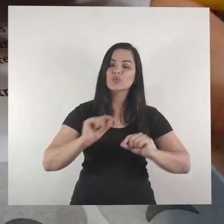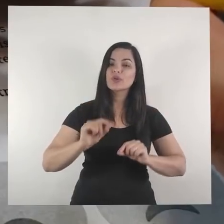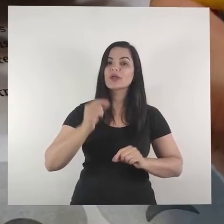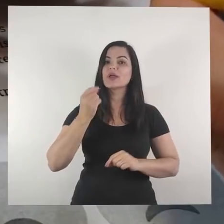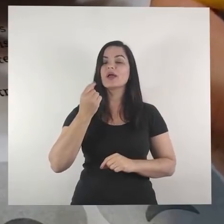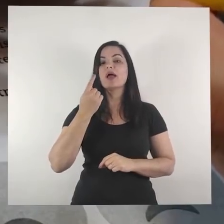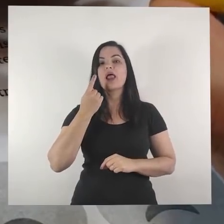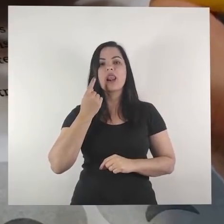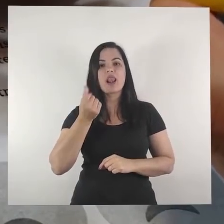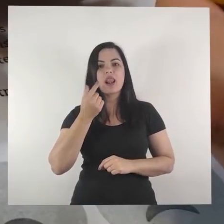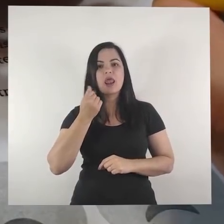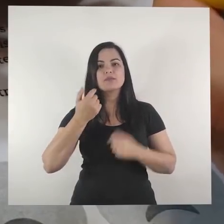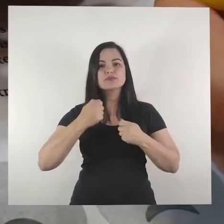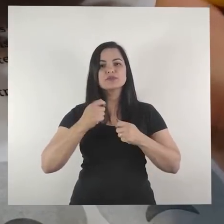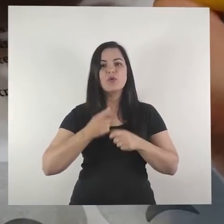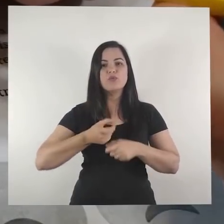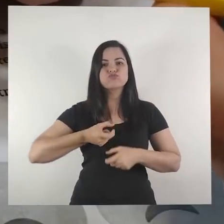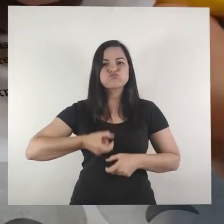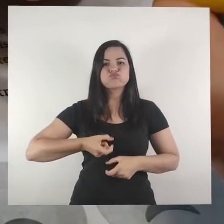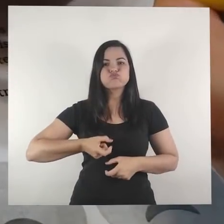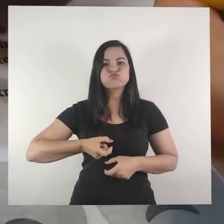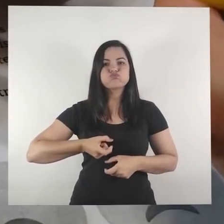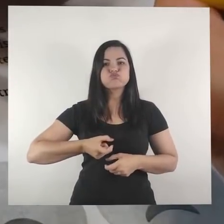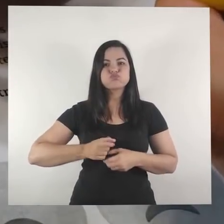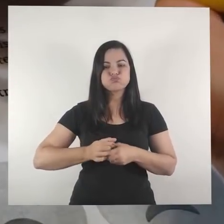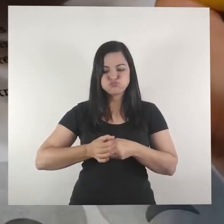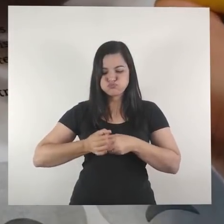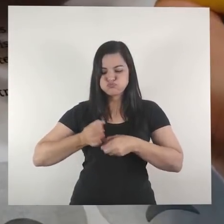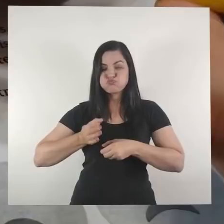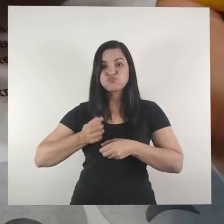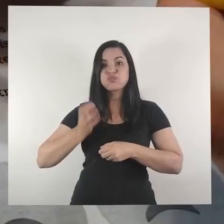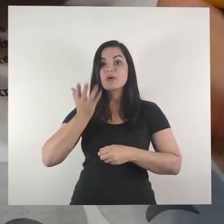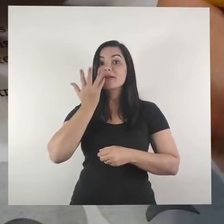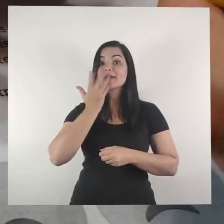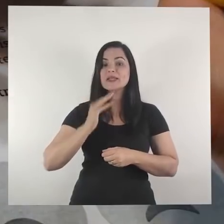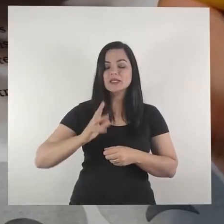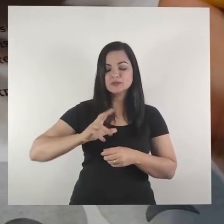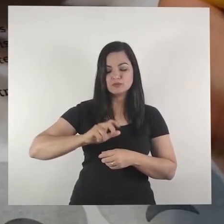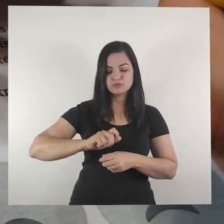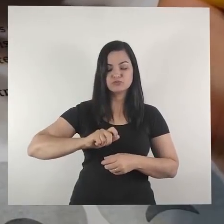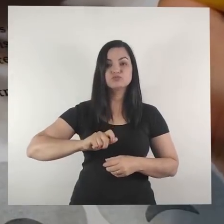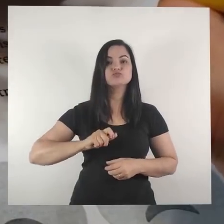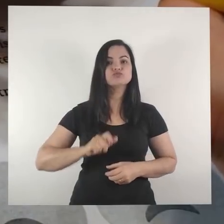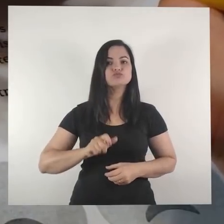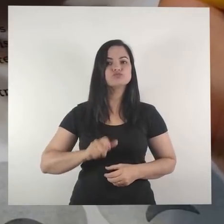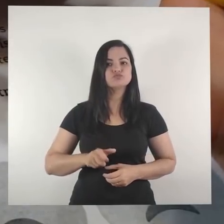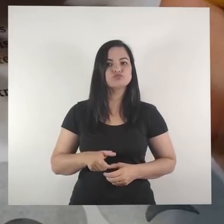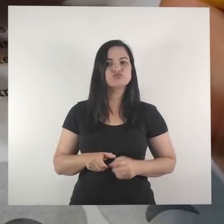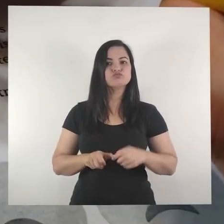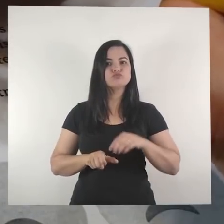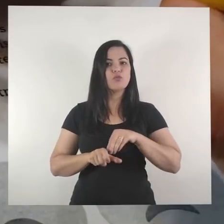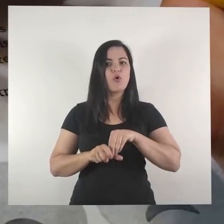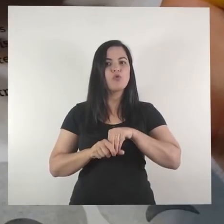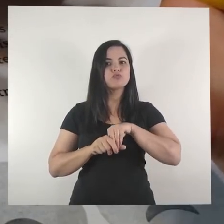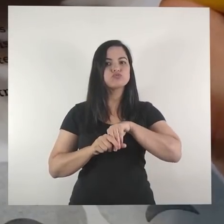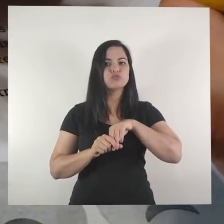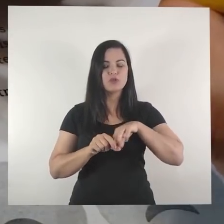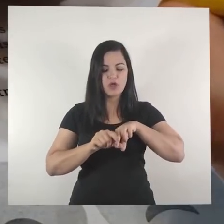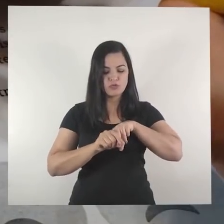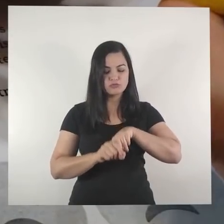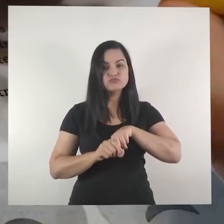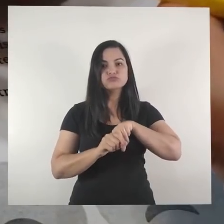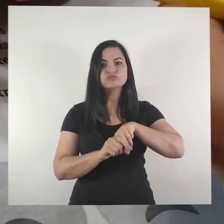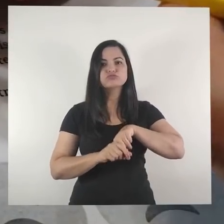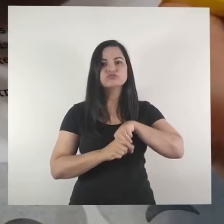seja bem gordinho, para que a criança consiga segurar de uma forma melhor e consiga